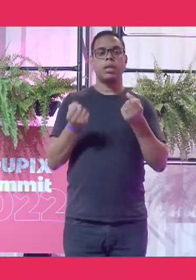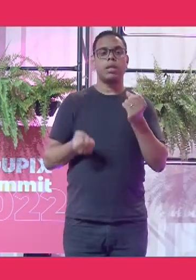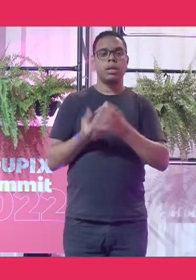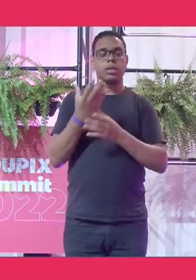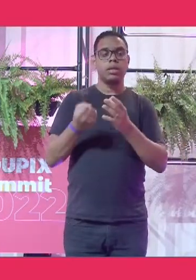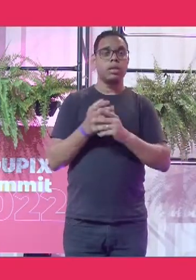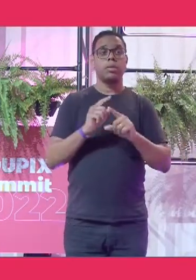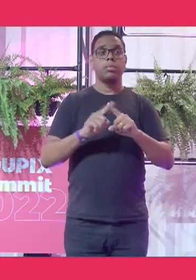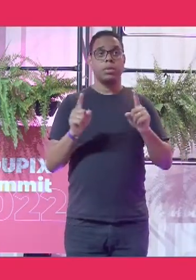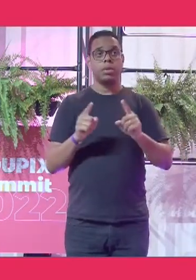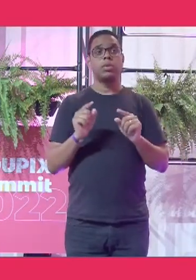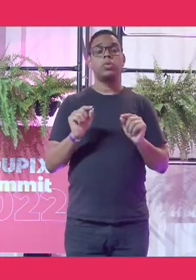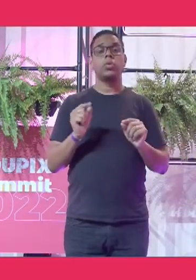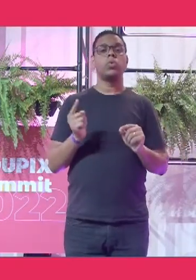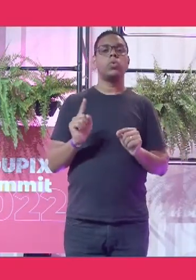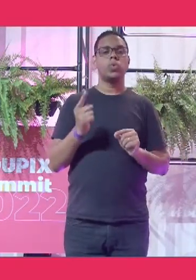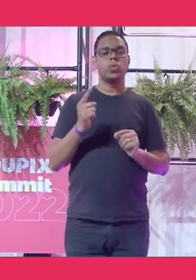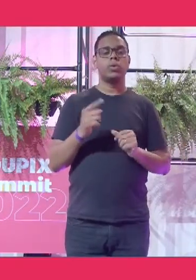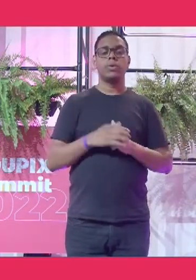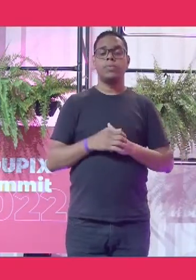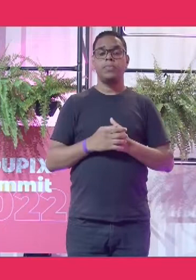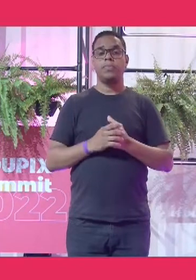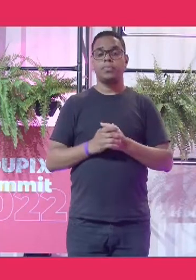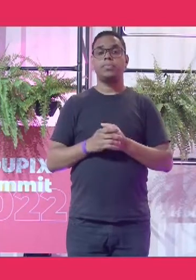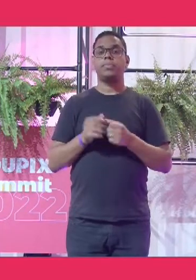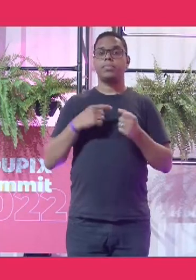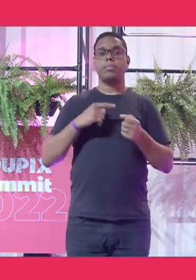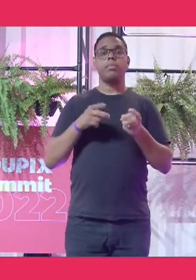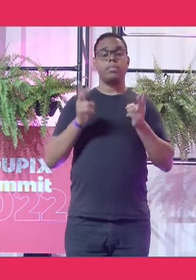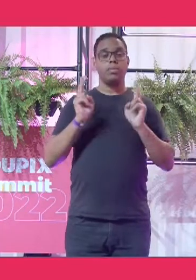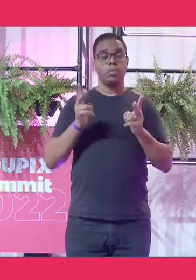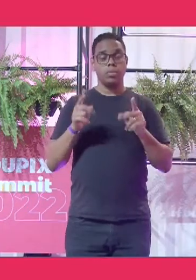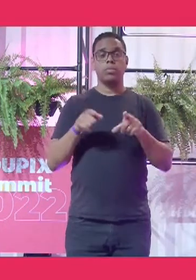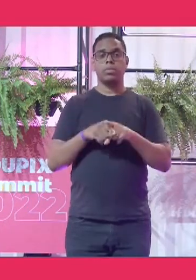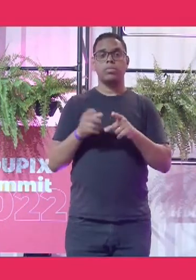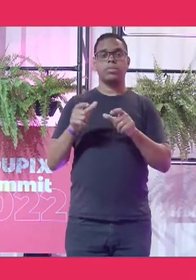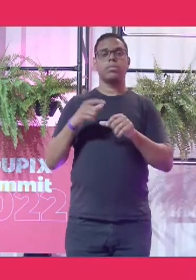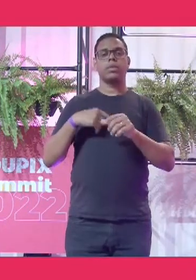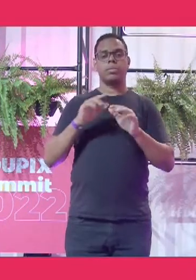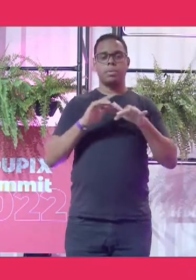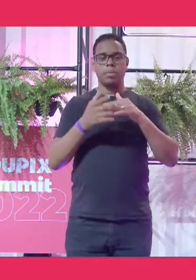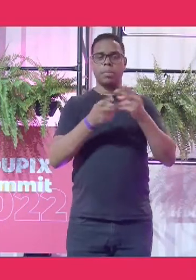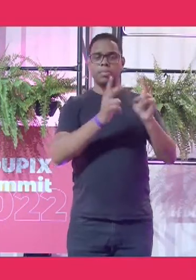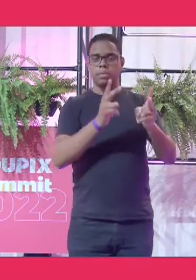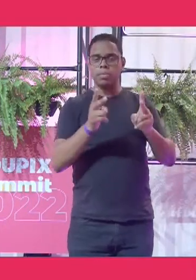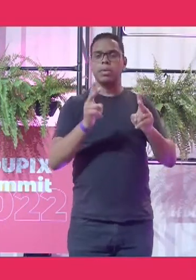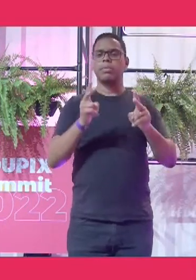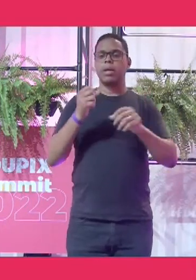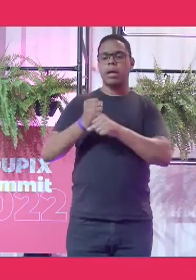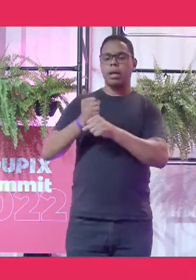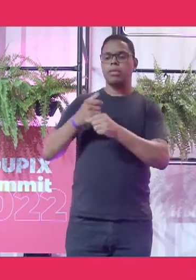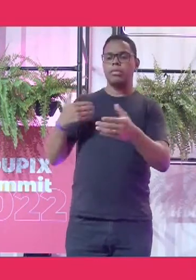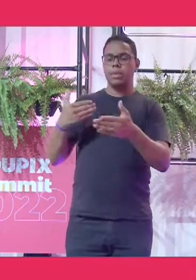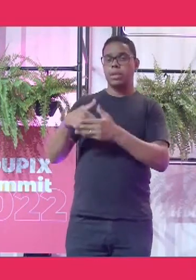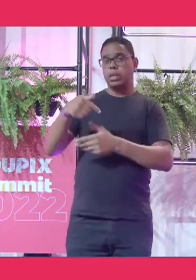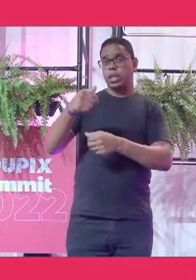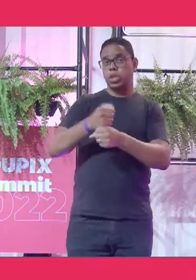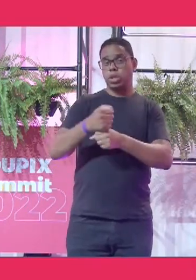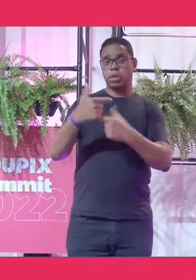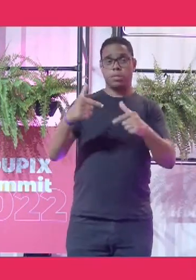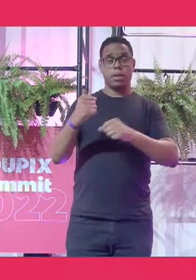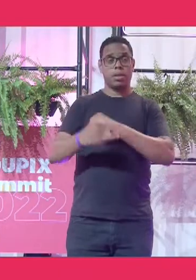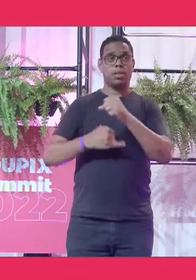no fim, a única coisa que foi permanente em cada uma dessas redes, em cada um desses anos, desses 7 anos na